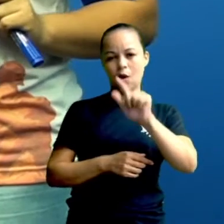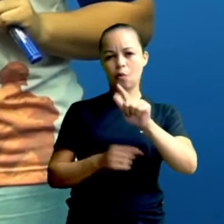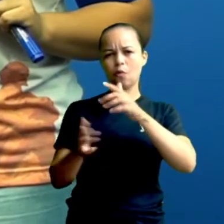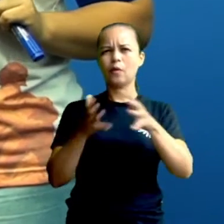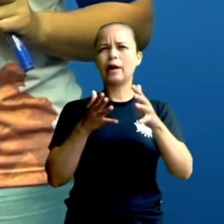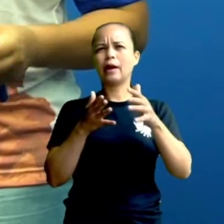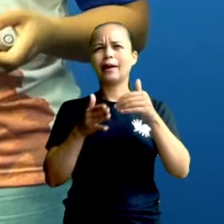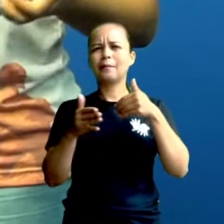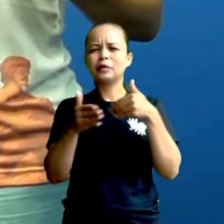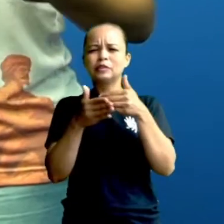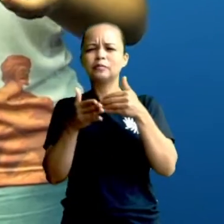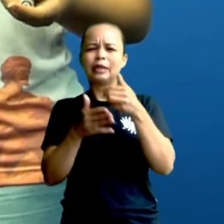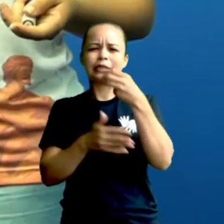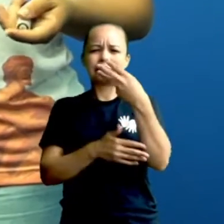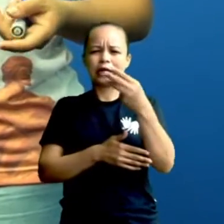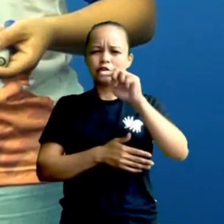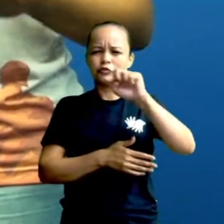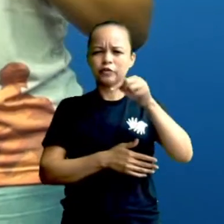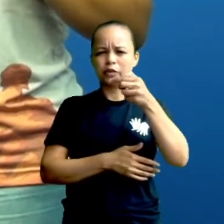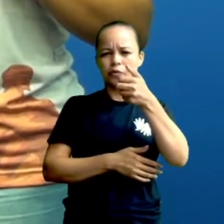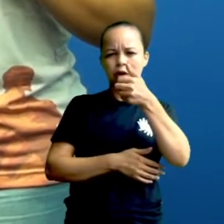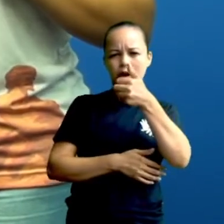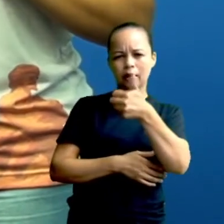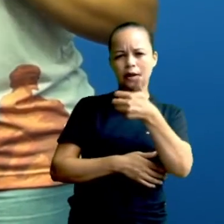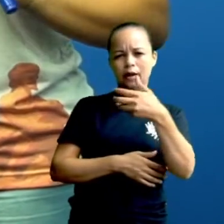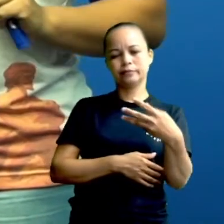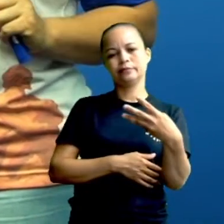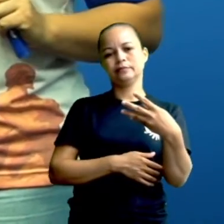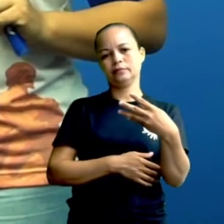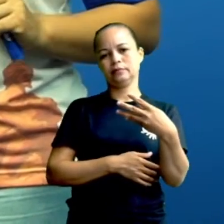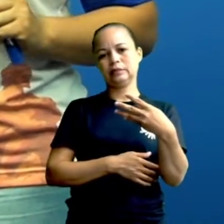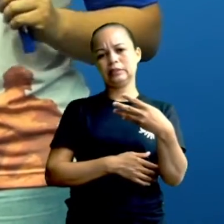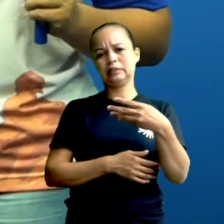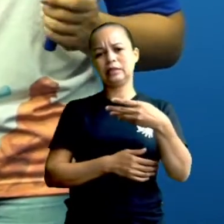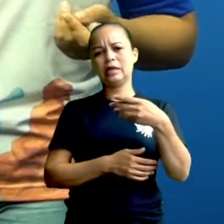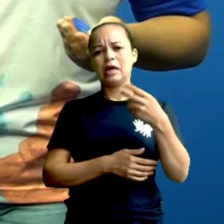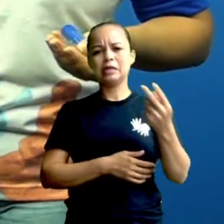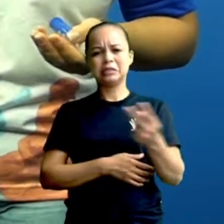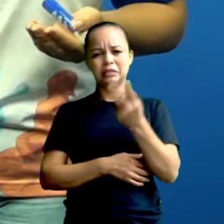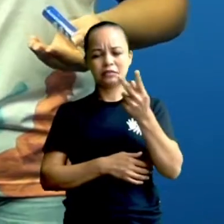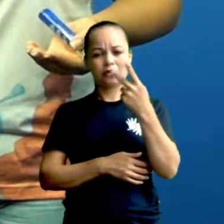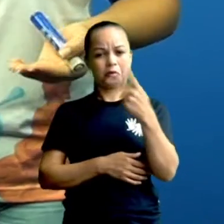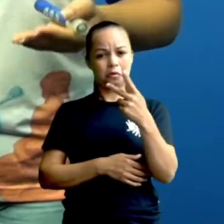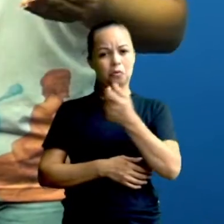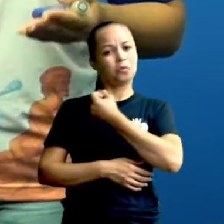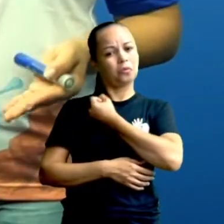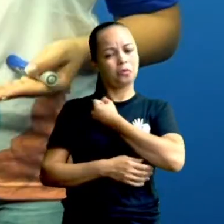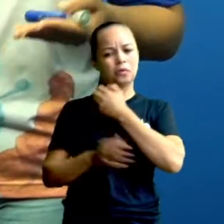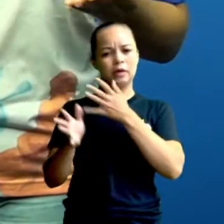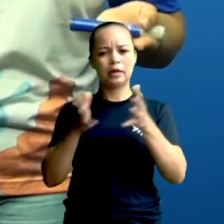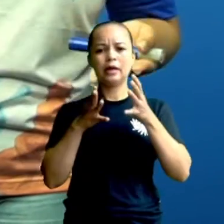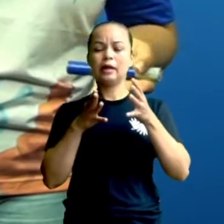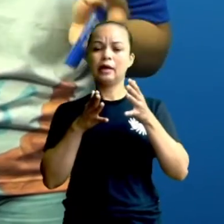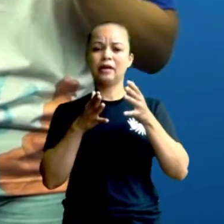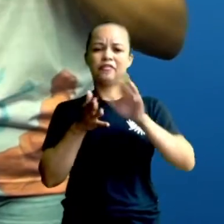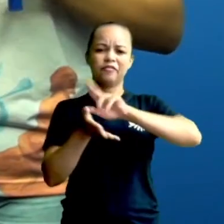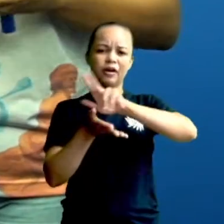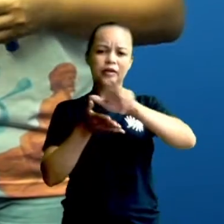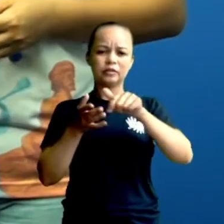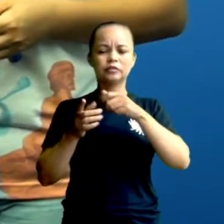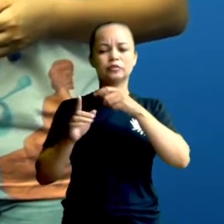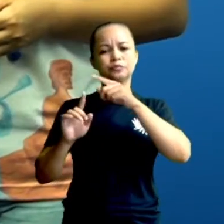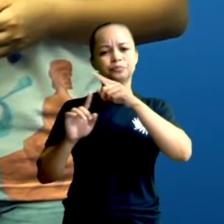3,14, tá certo? Esse valor, em muitas questões, ele pode pedir o valor π